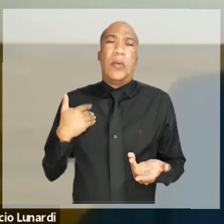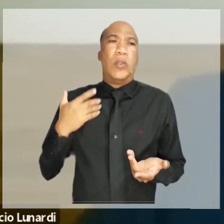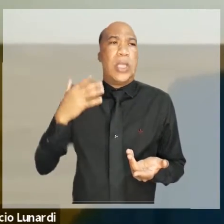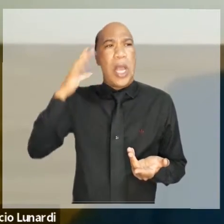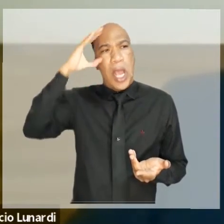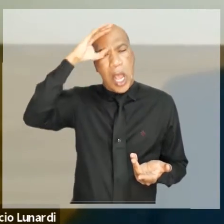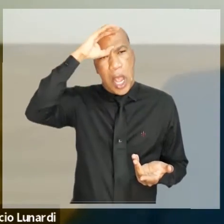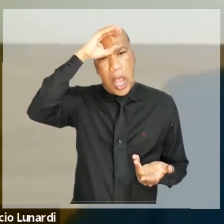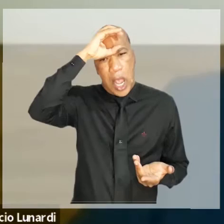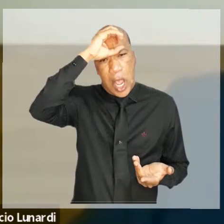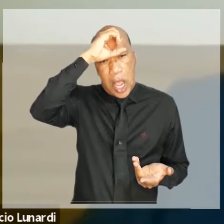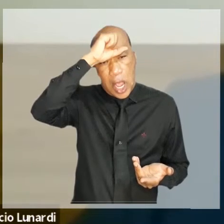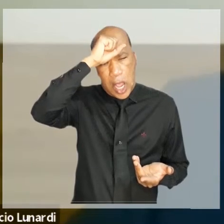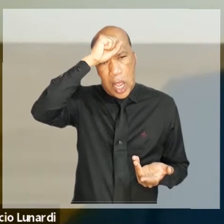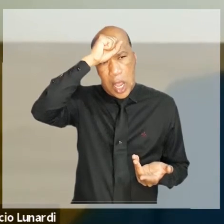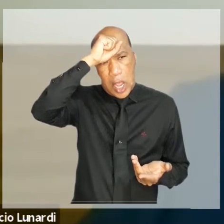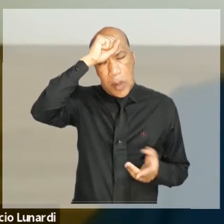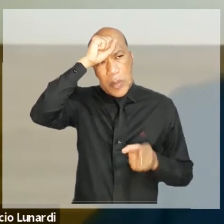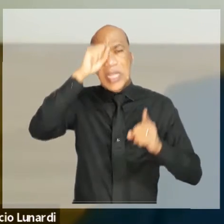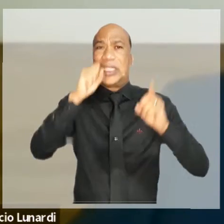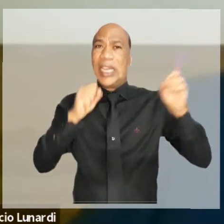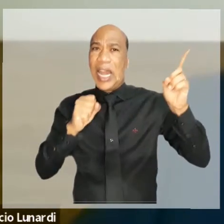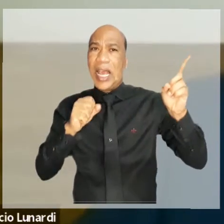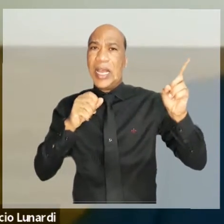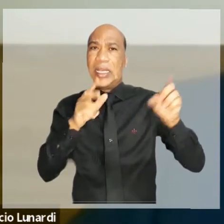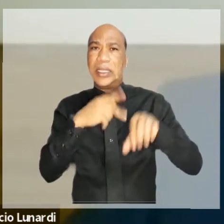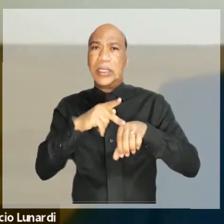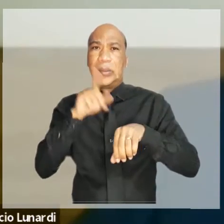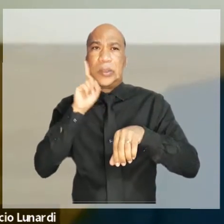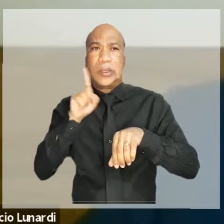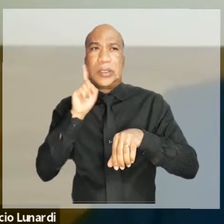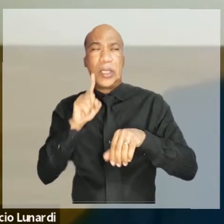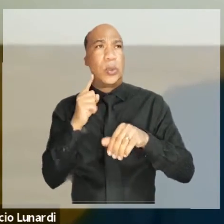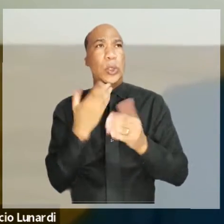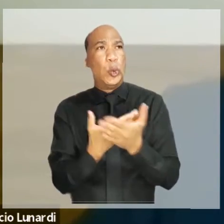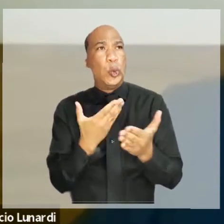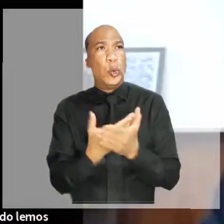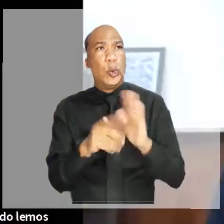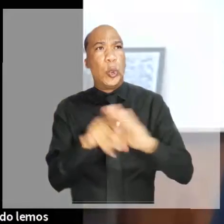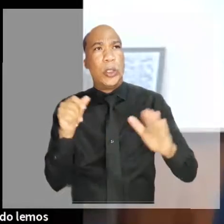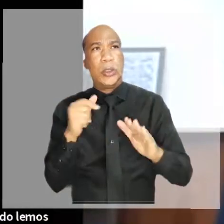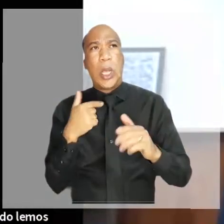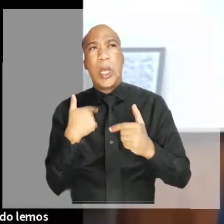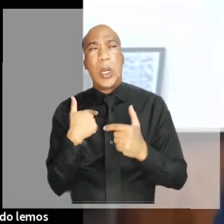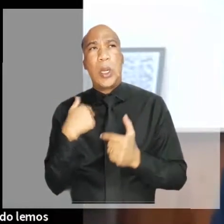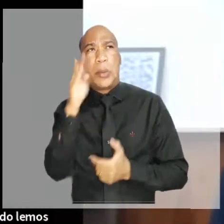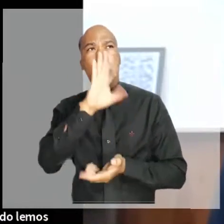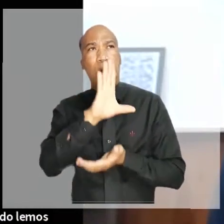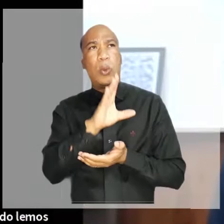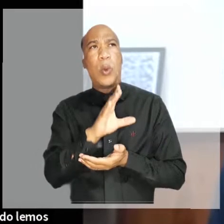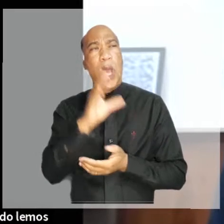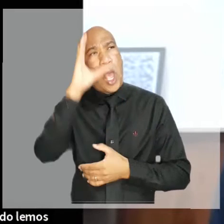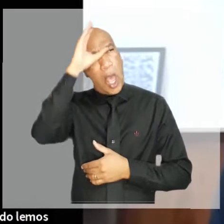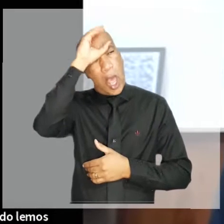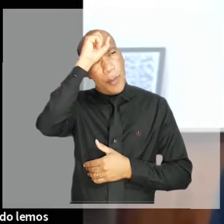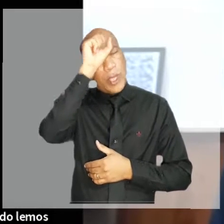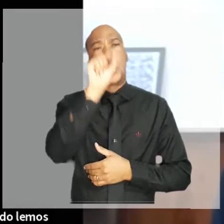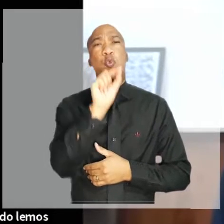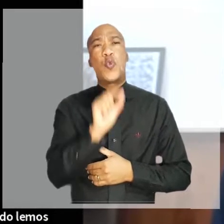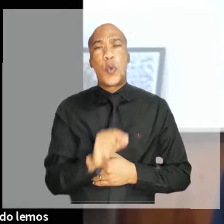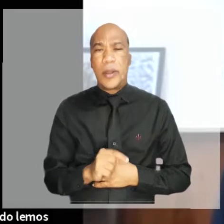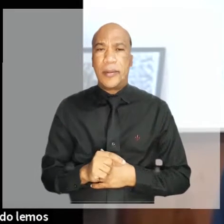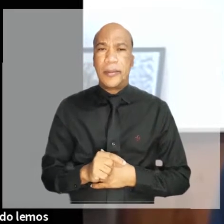aprender aqui no Brasil com os pontos que foram levantados nesse estudo? Então, eu acho que esse estudo